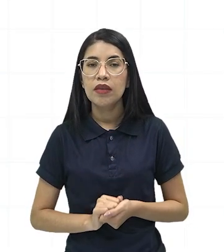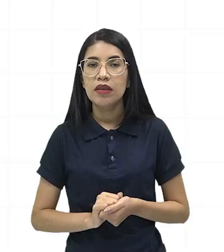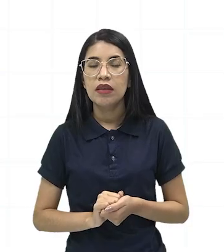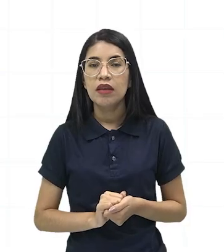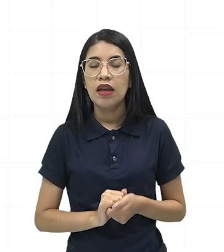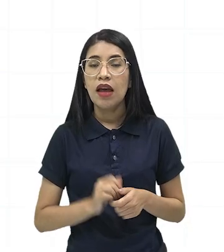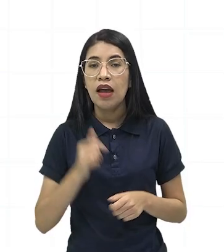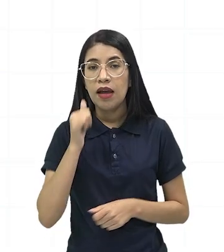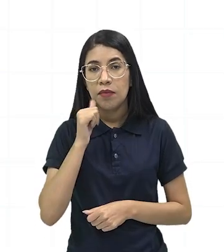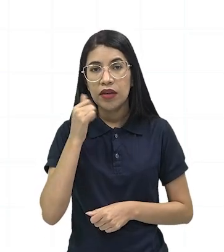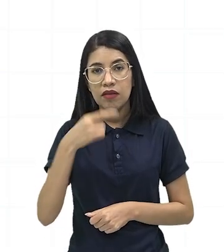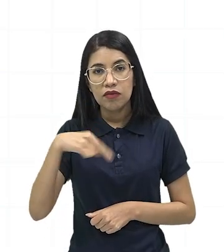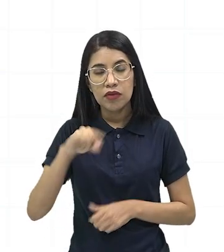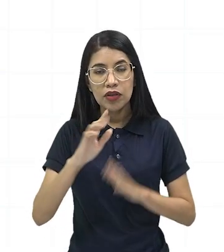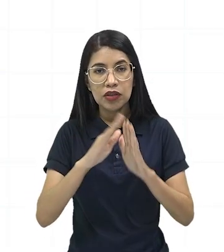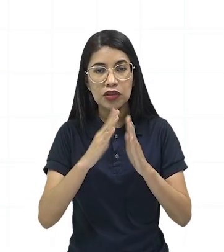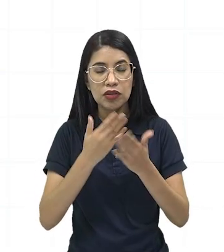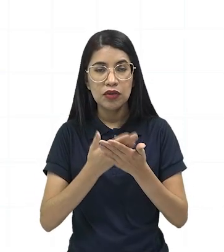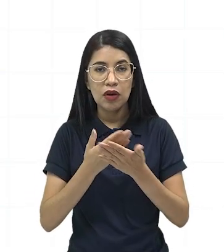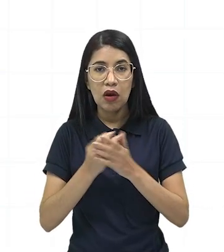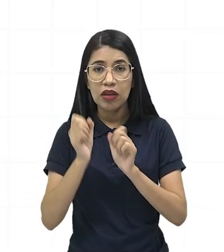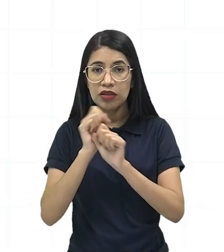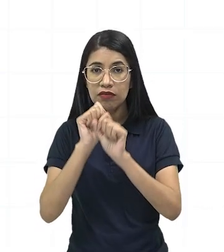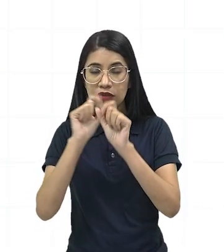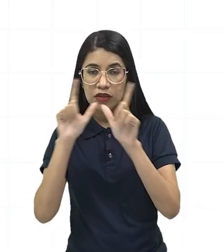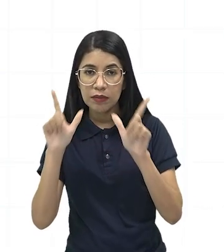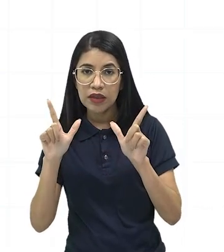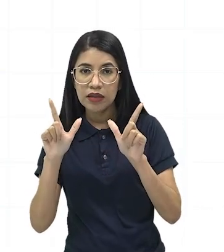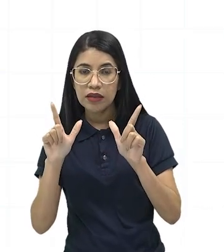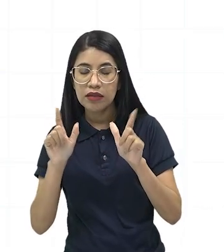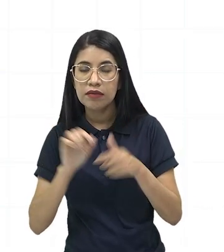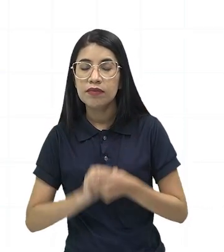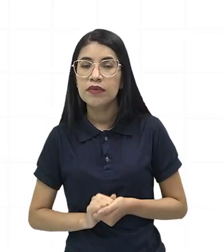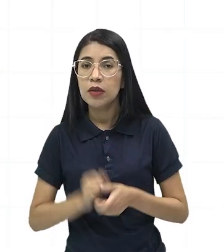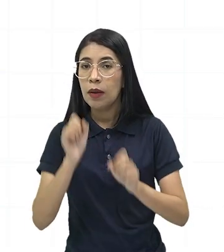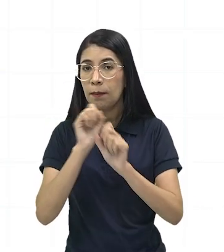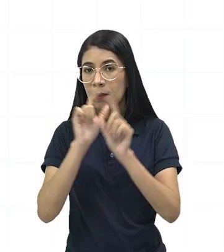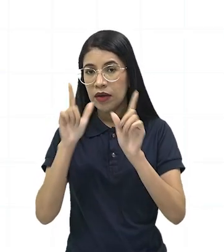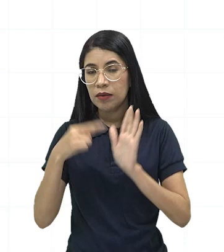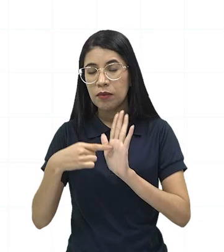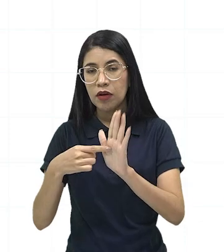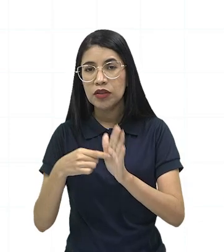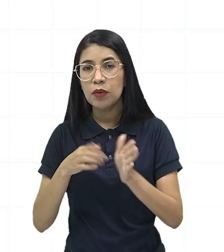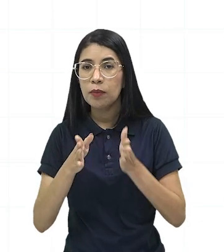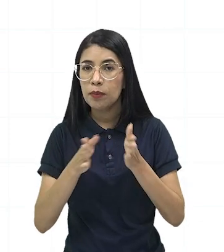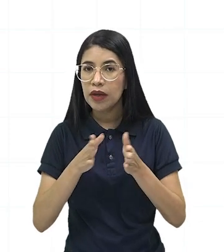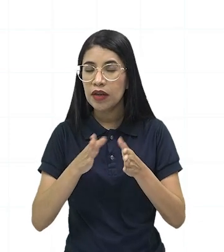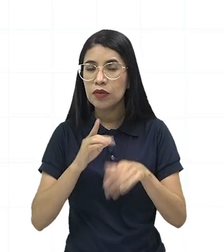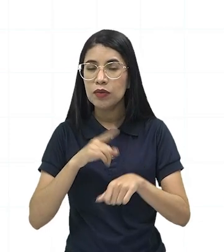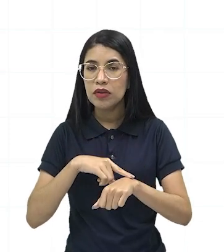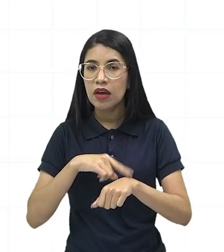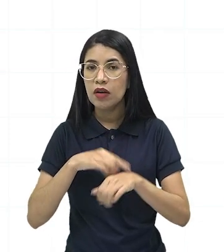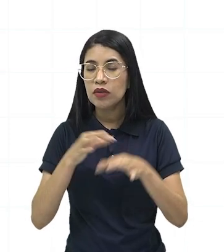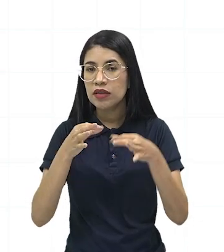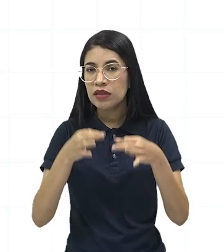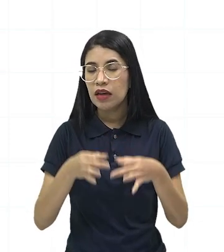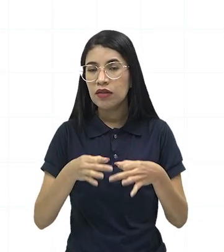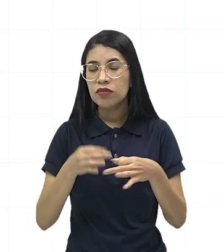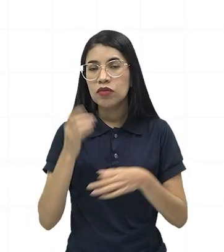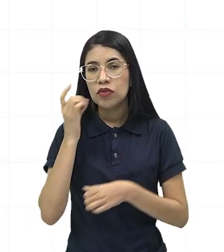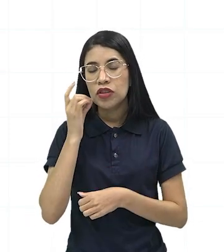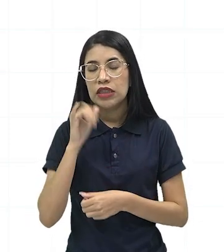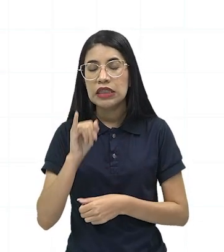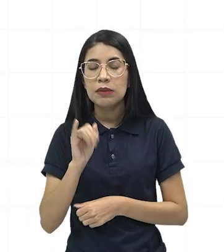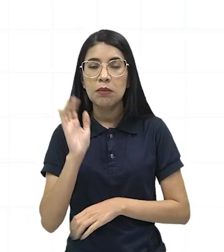pela manhã. Observe, né? Pela manhã indica o quê? O tempo, né? Um determinado horário. Se fosse